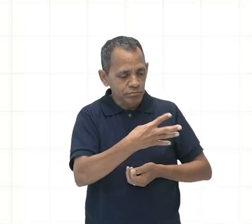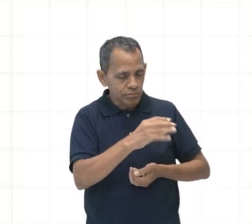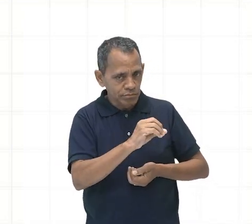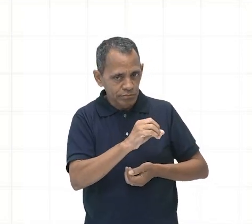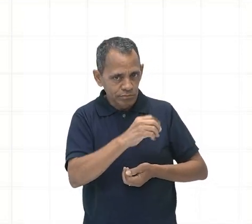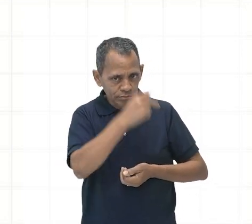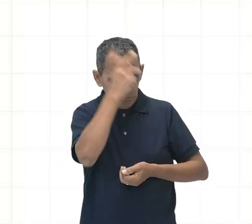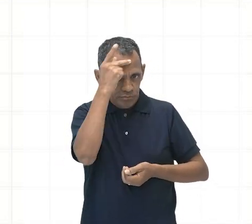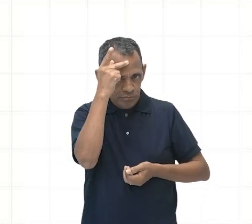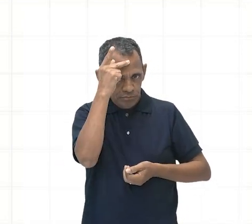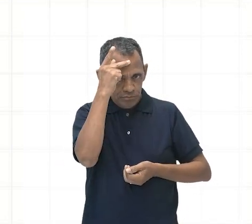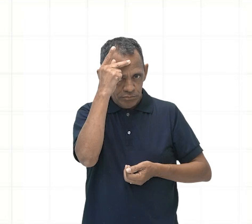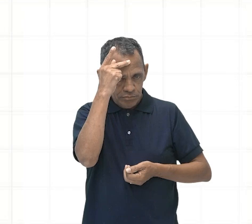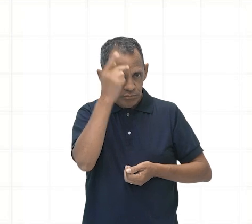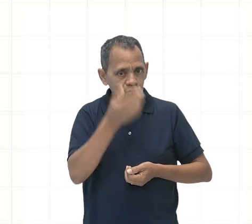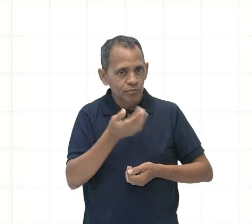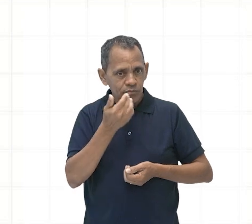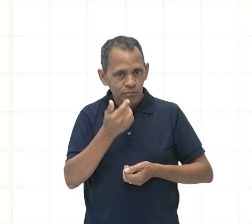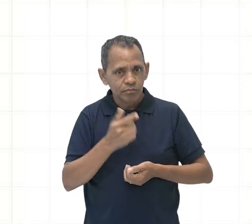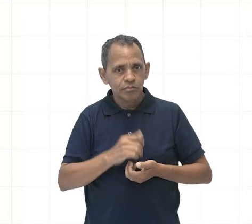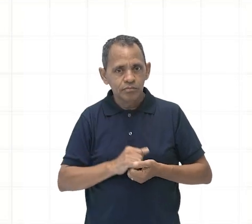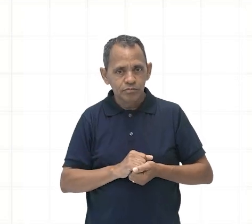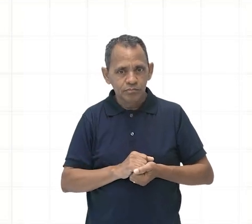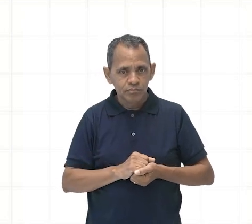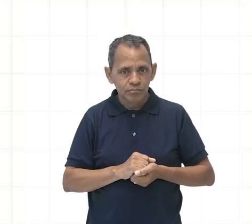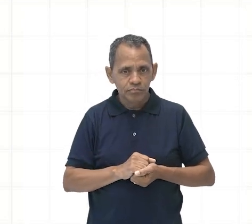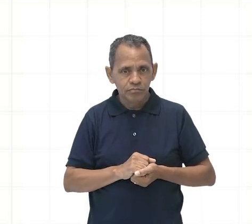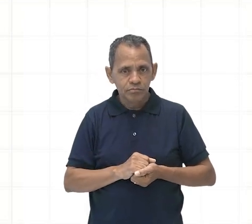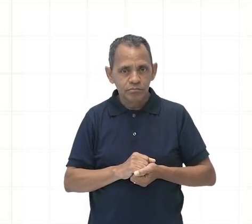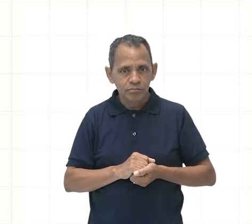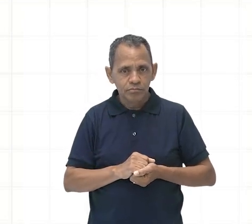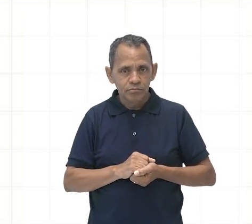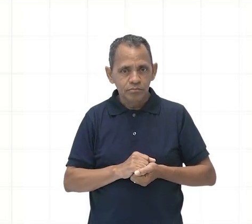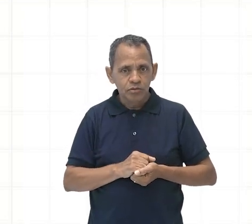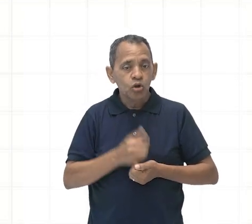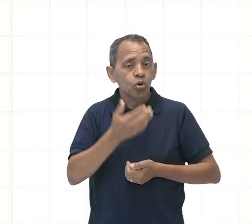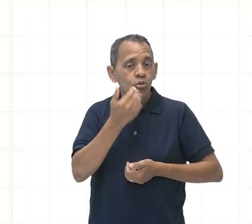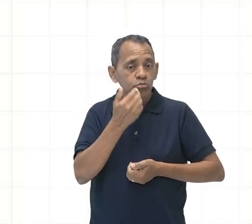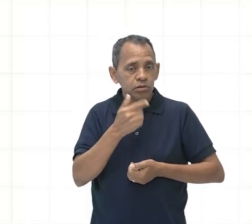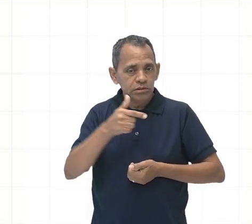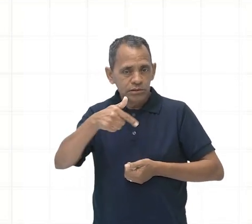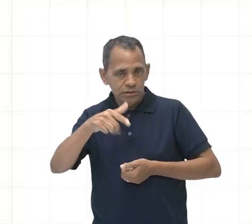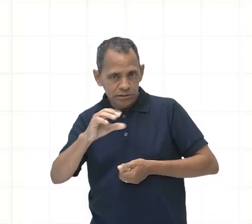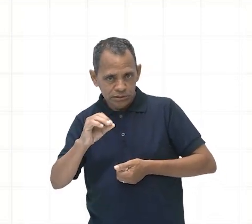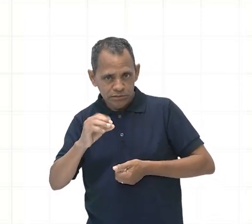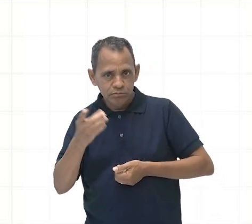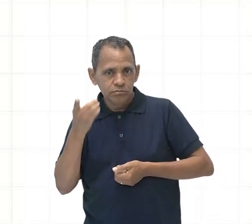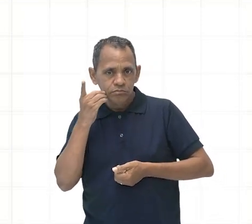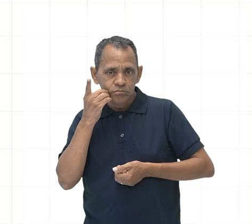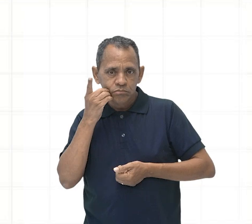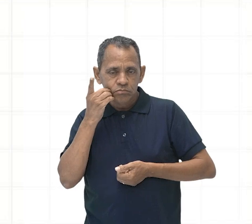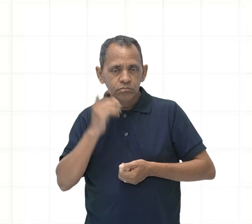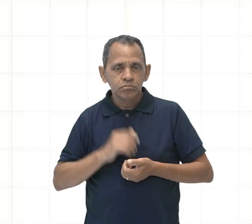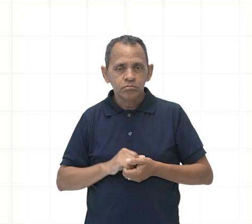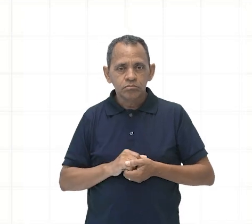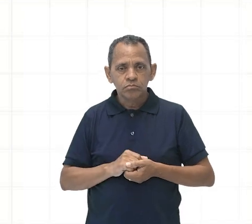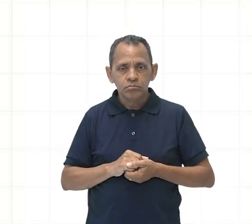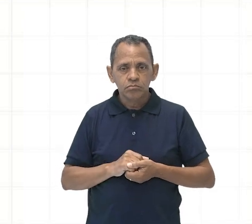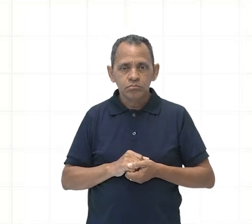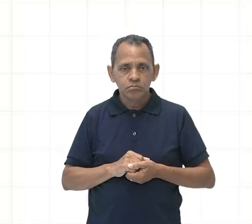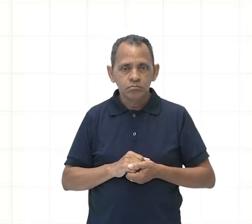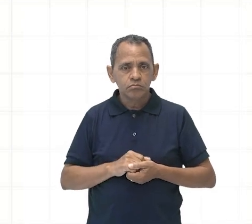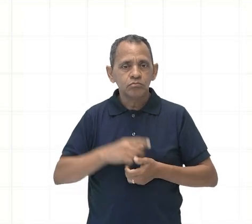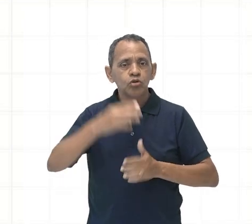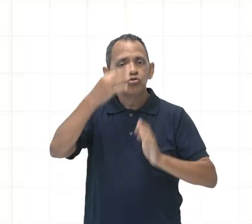marinheiros, né, a comida dura 40 marinheiros, a comida dura 70 dias. O que foi que o texto